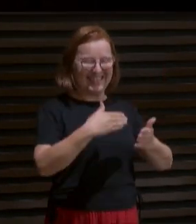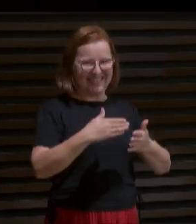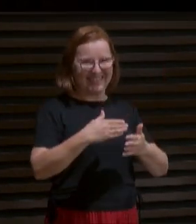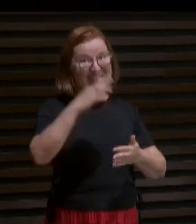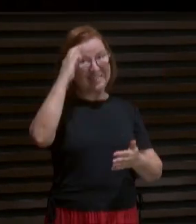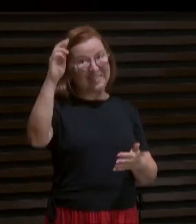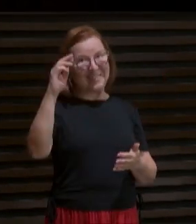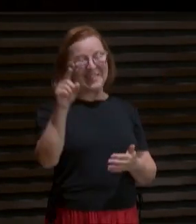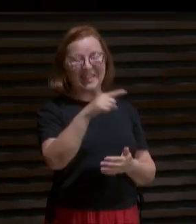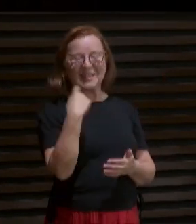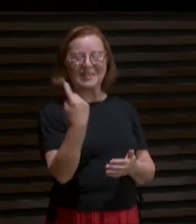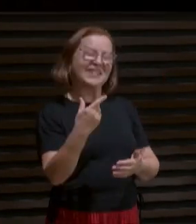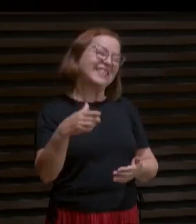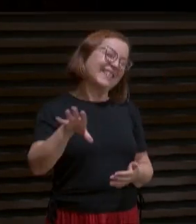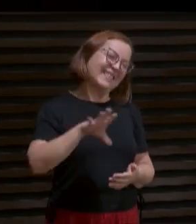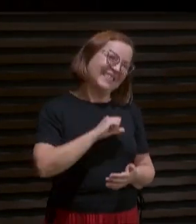amou.